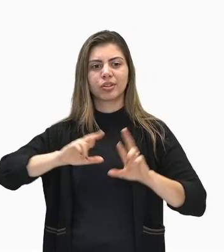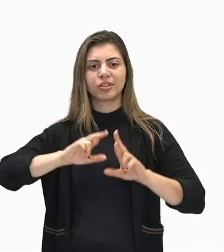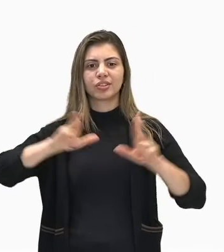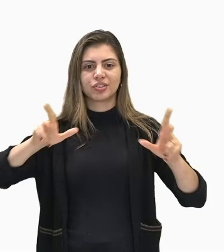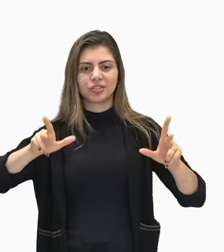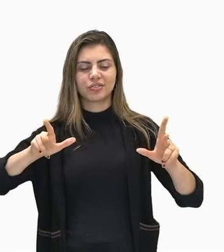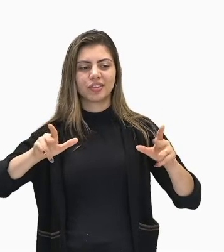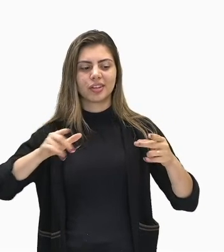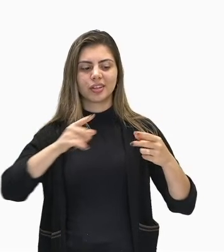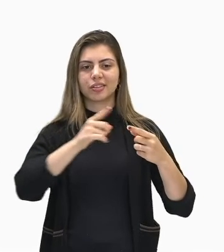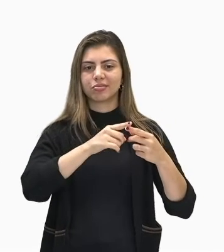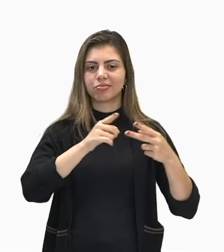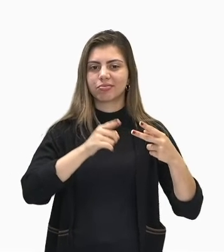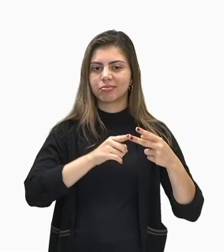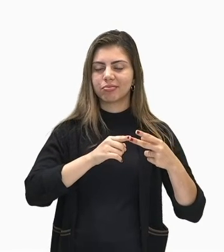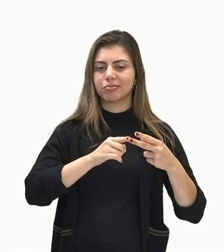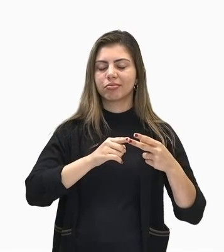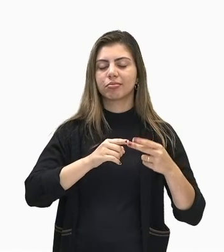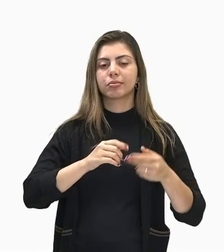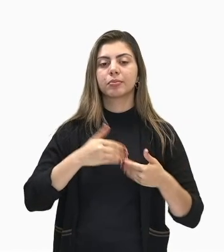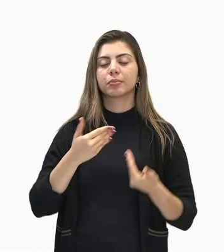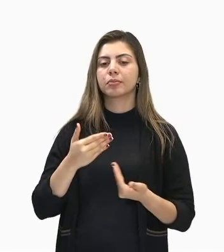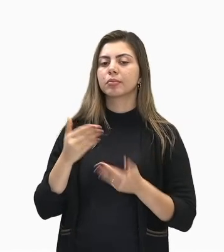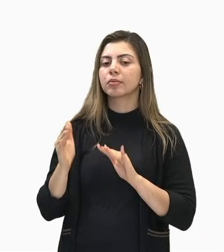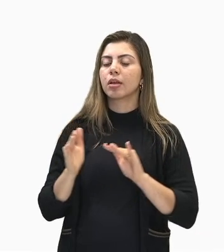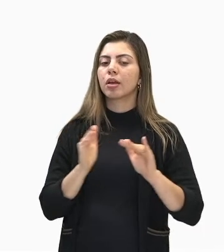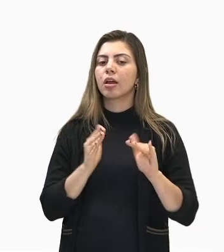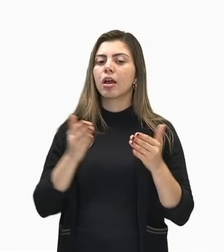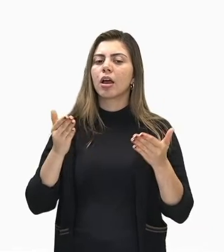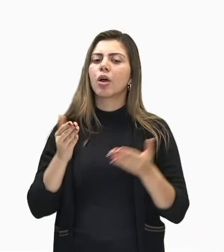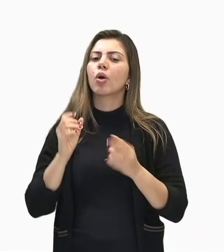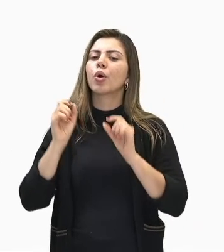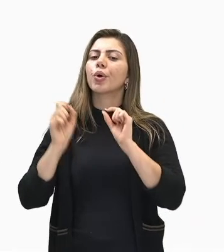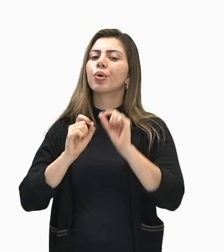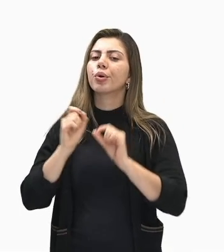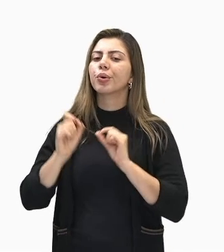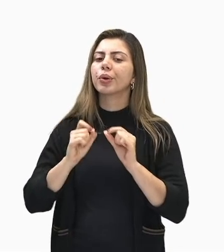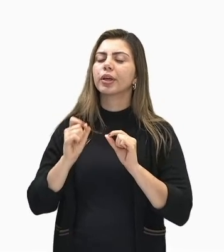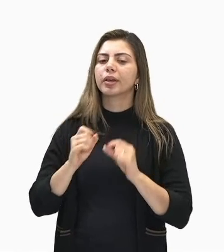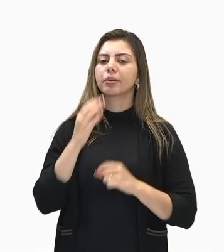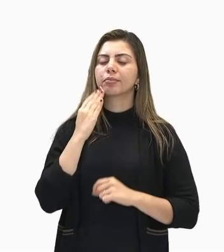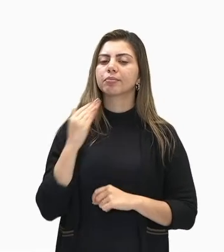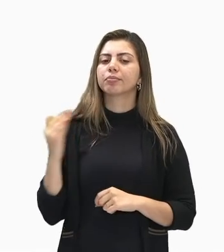exotérmicos. Observem aqui que agora você tem uma linha